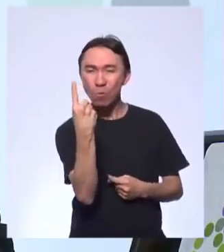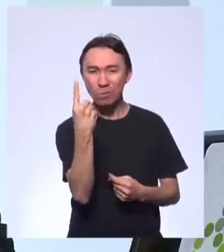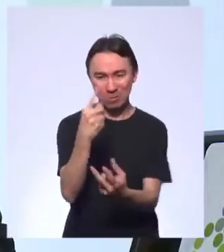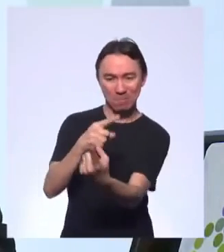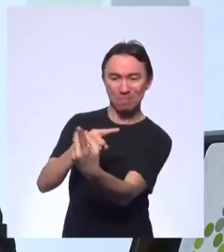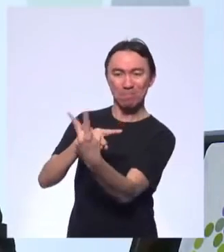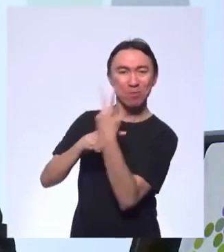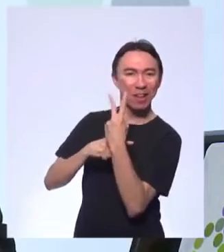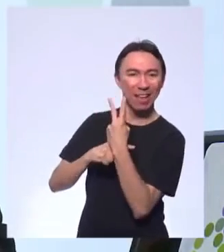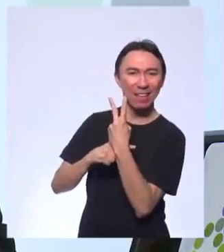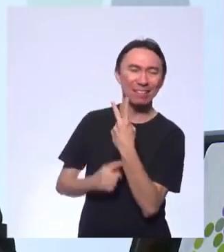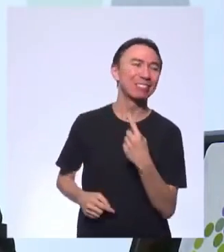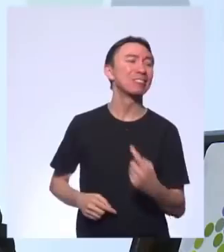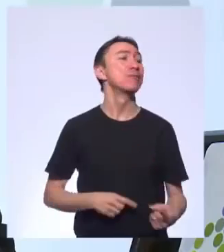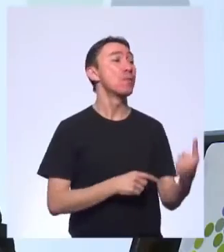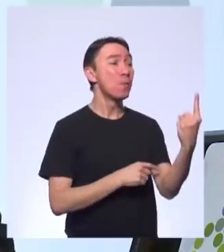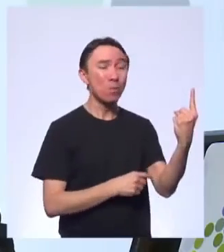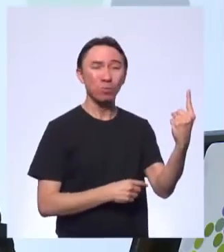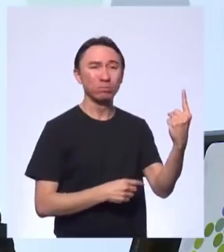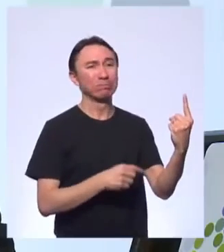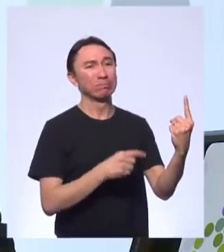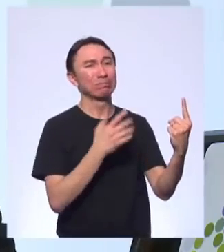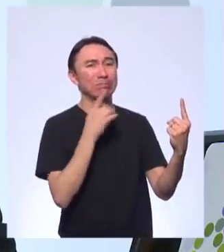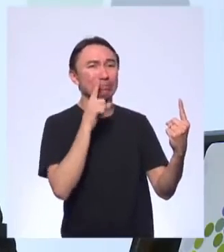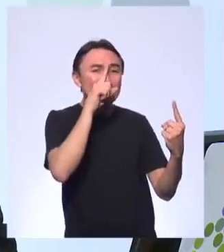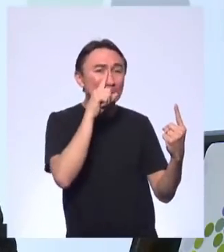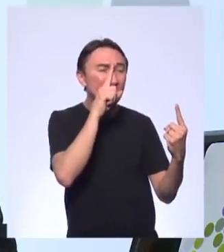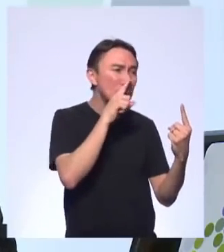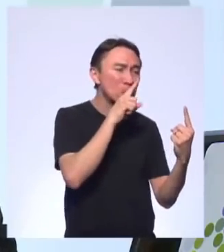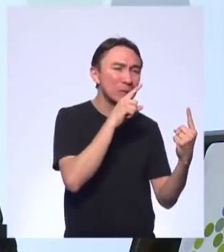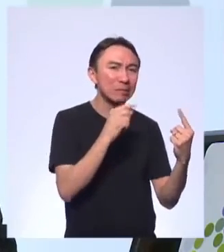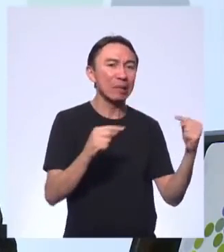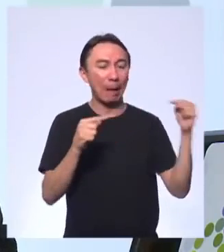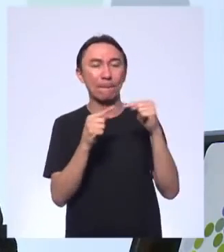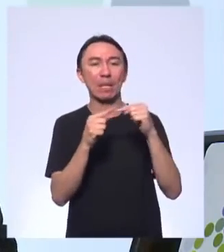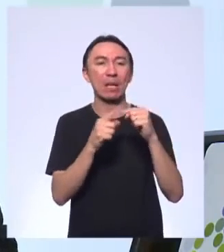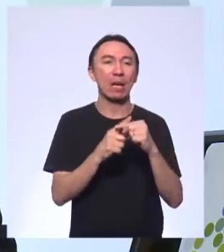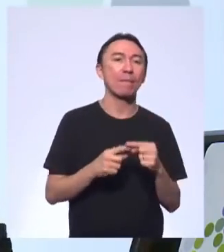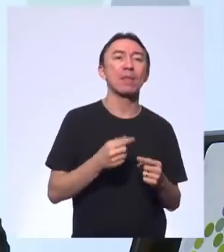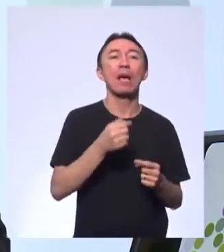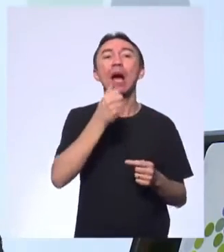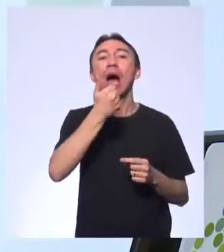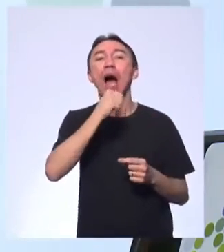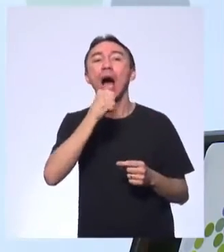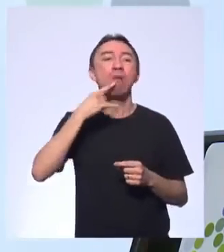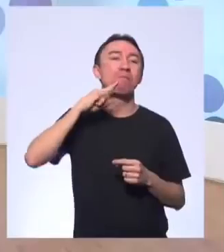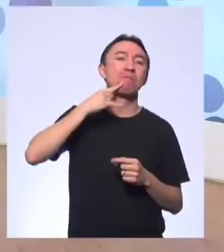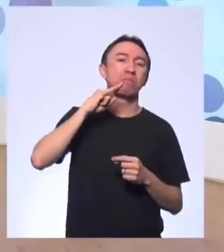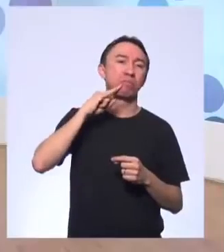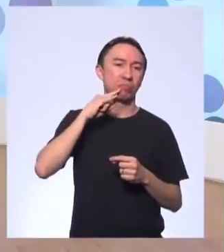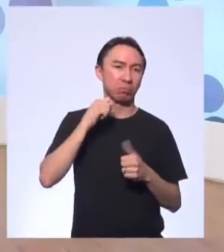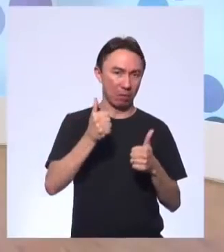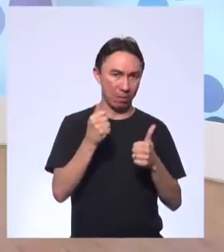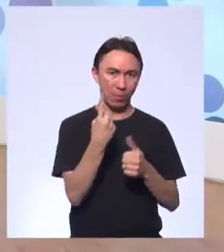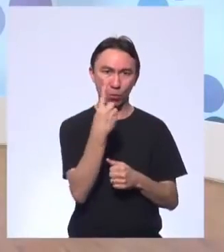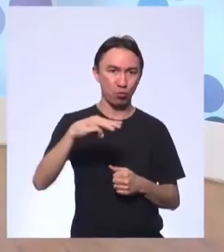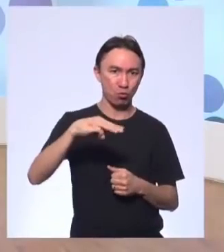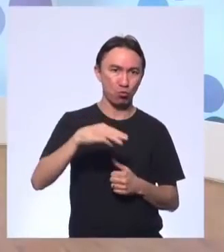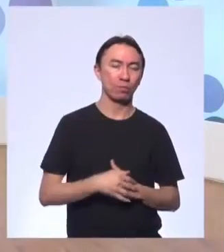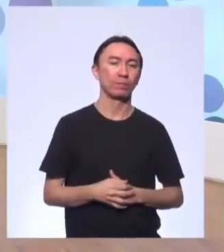risco relacionado ao consumo de álcool. Ok? Então, 1 minutinho para vocês.